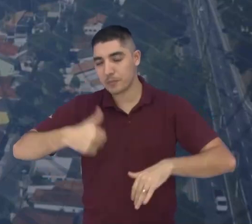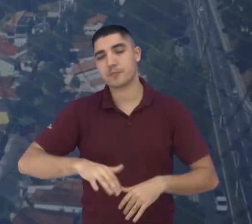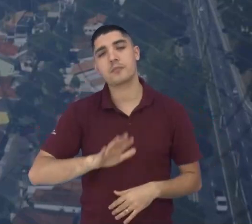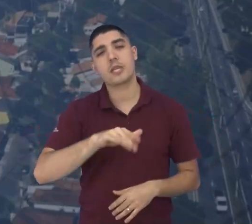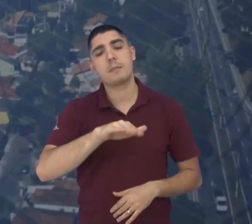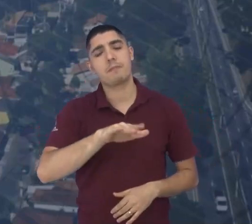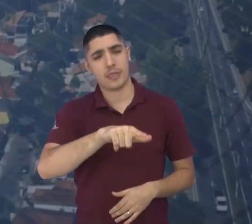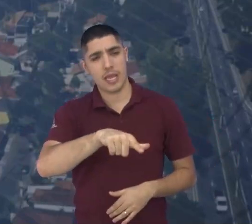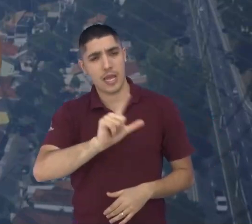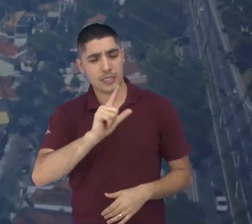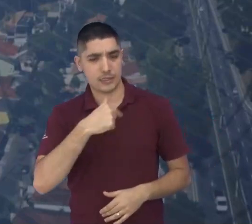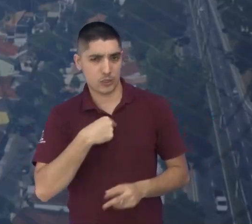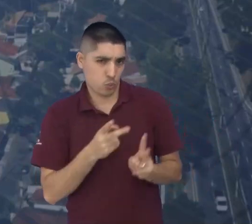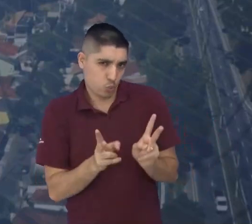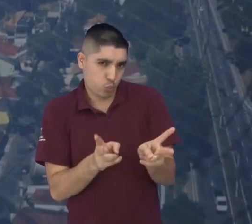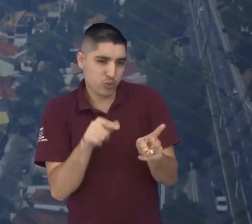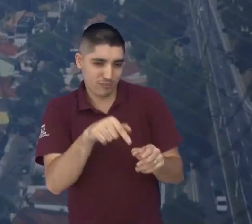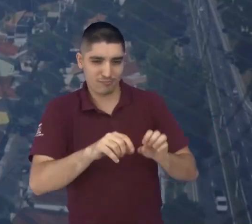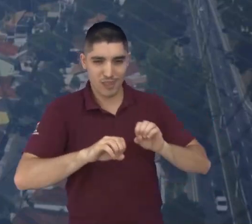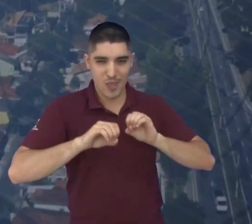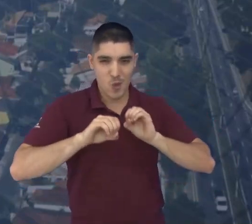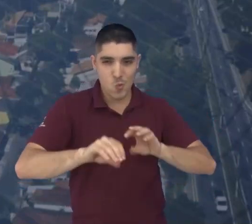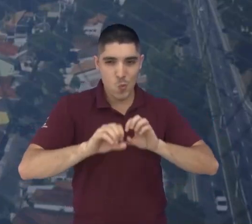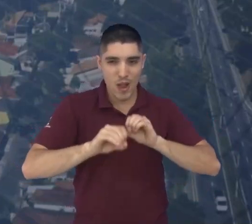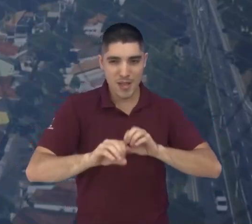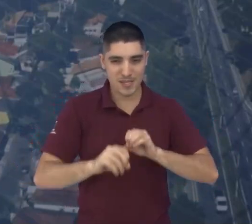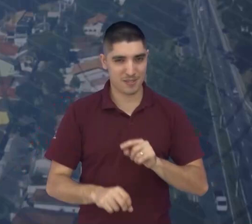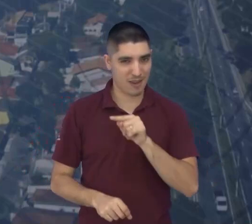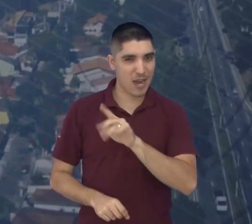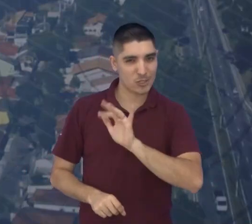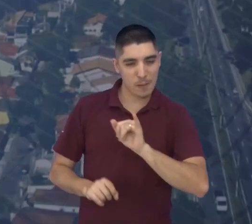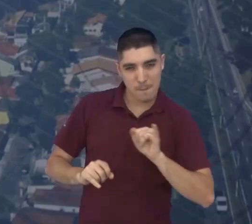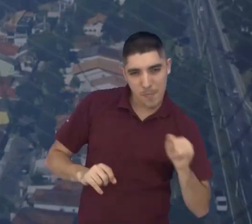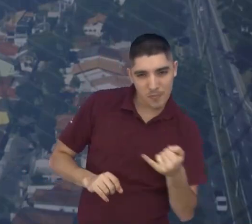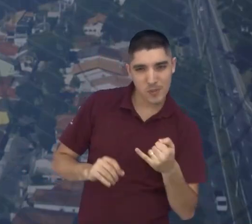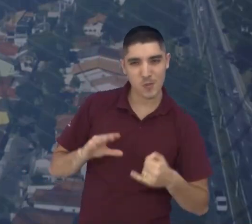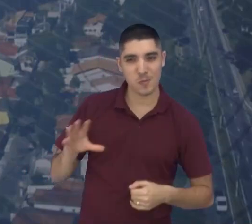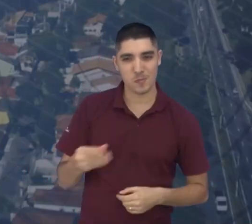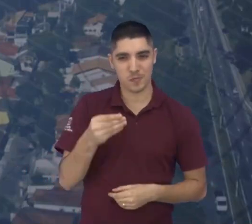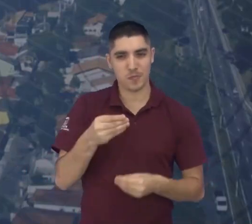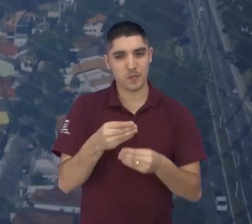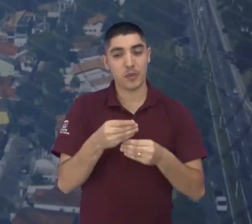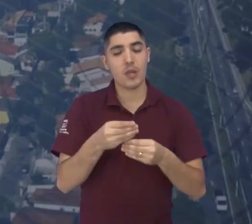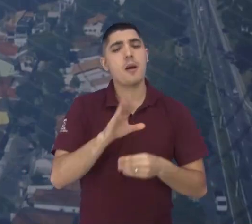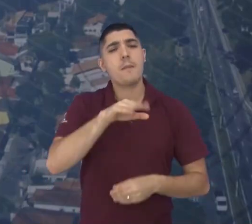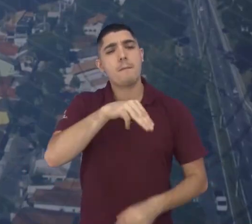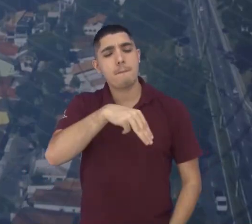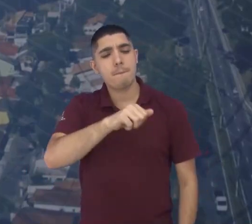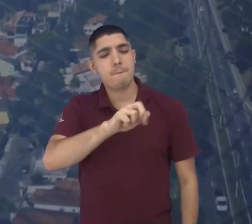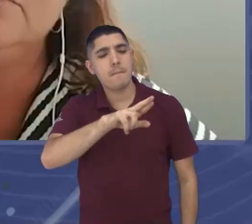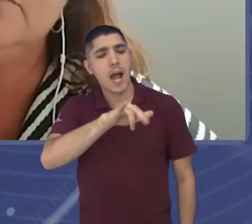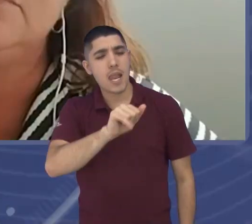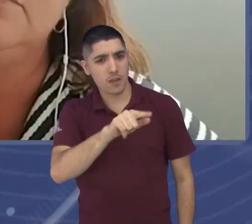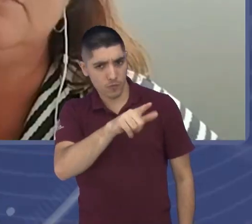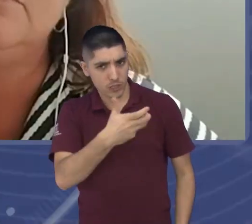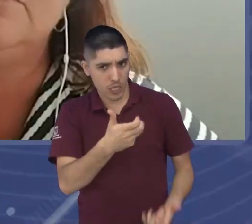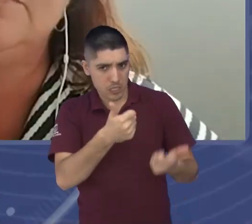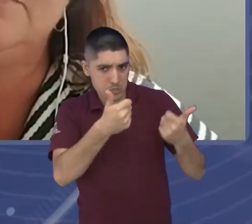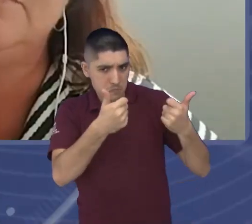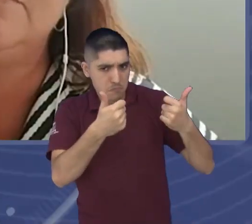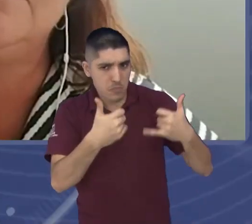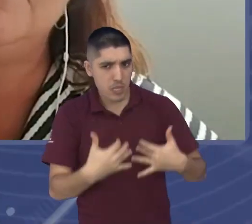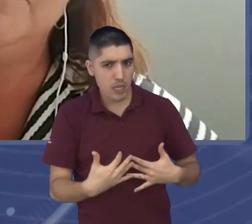falar sobre educação, que é até um gancho que a Tami já puxou, professora Maria, você gostaria de fazer algum comentário? A gente viu